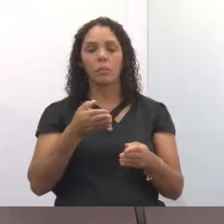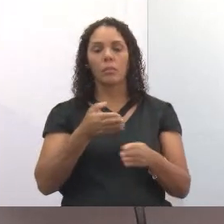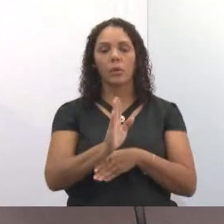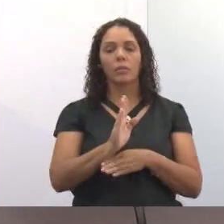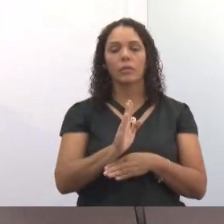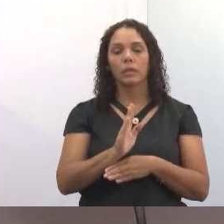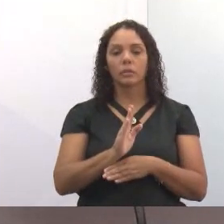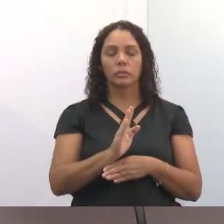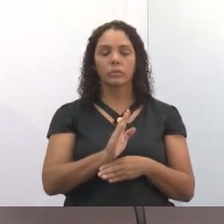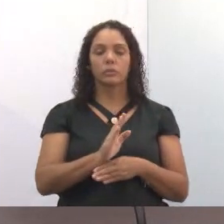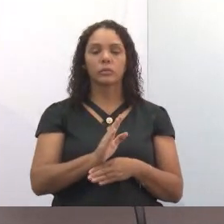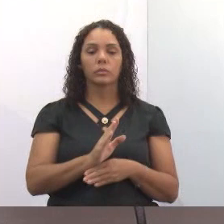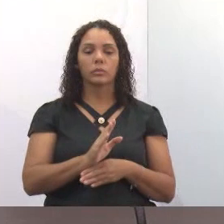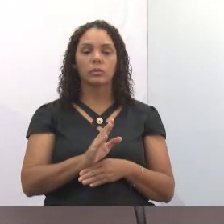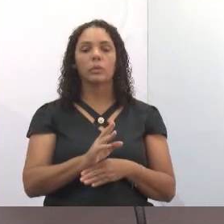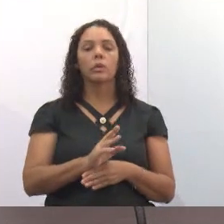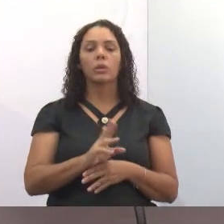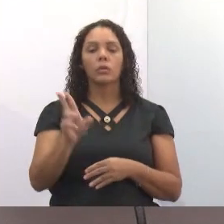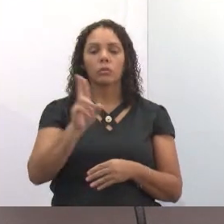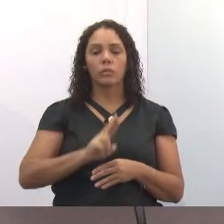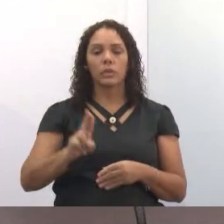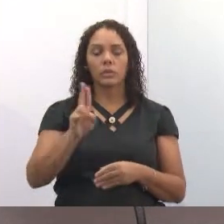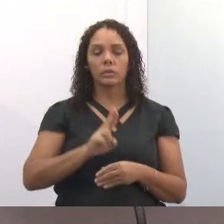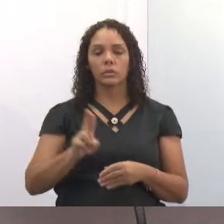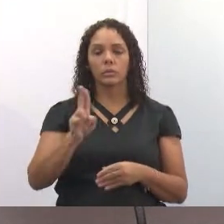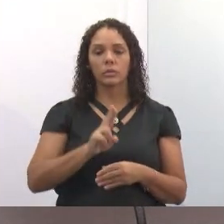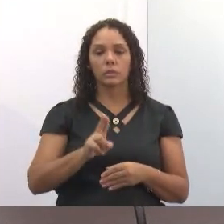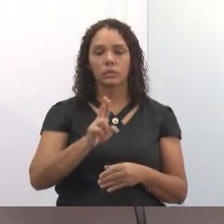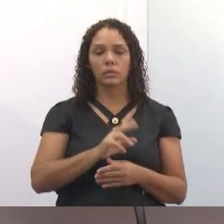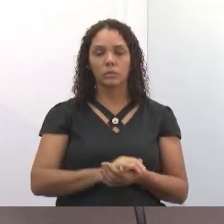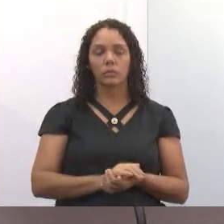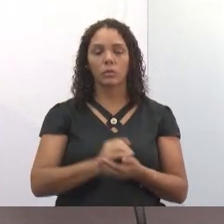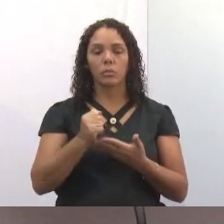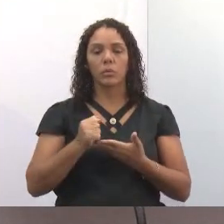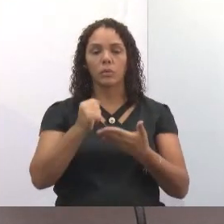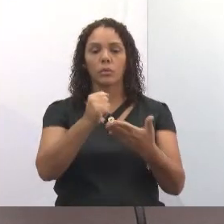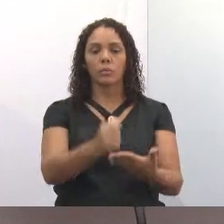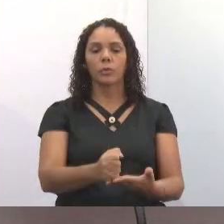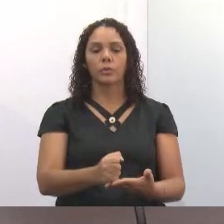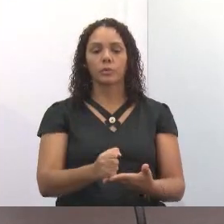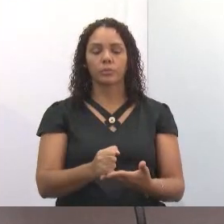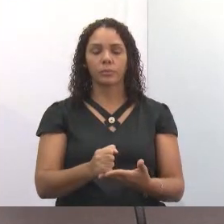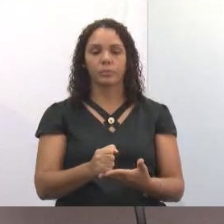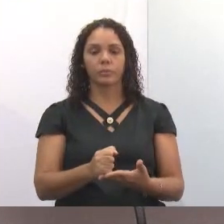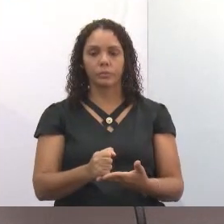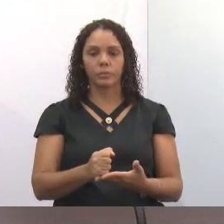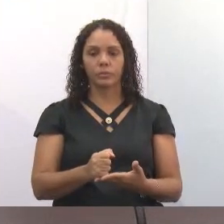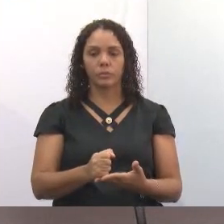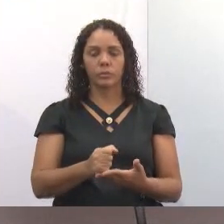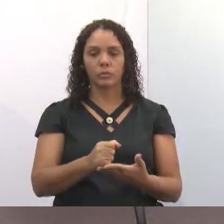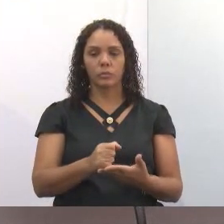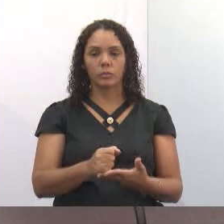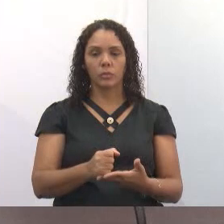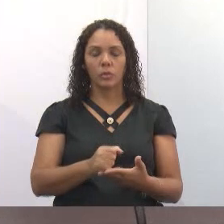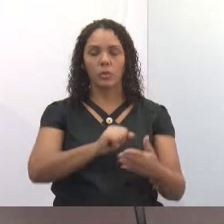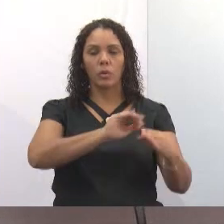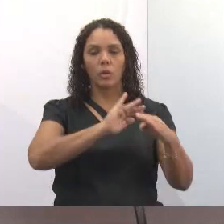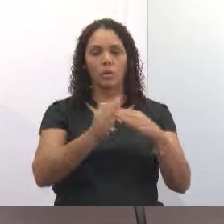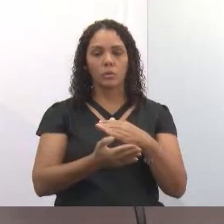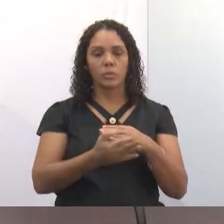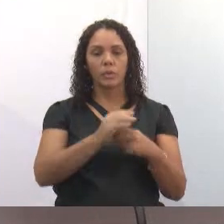postos serão colocados em operação para servir de apoio ao